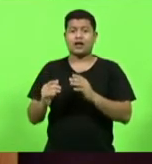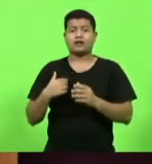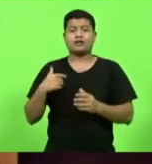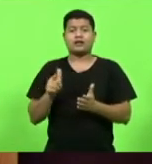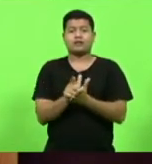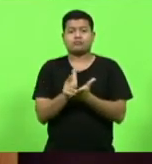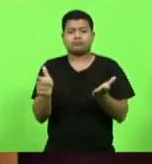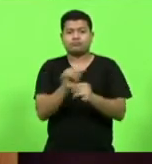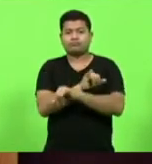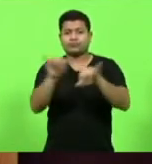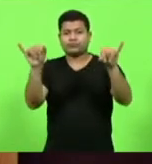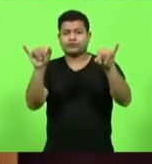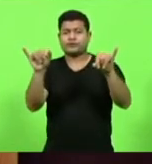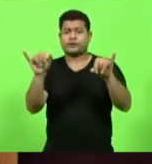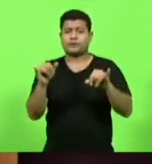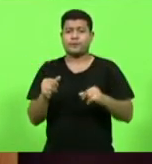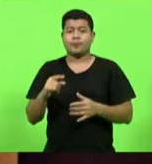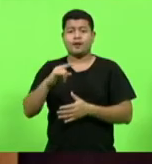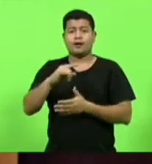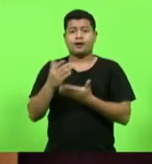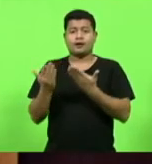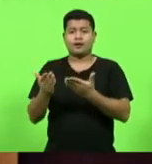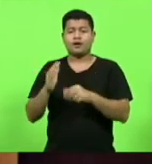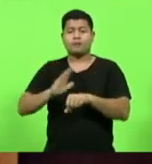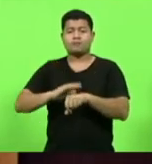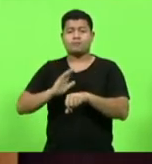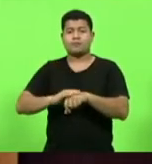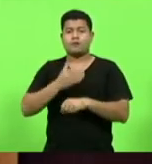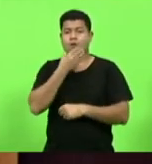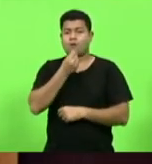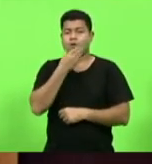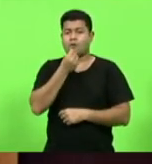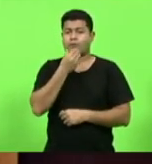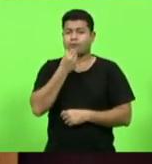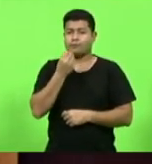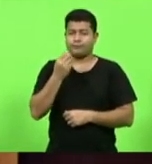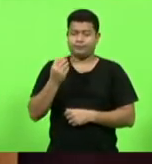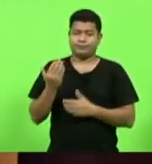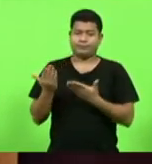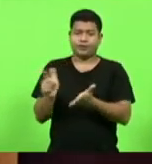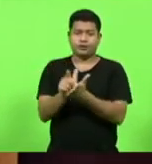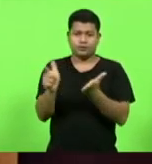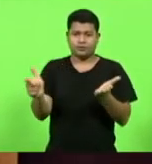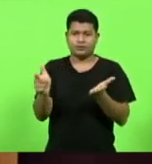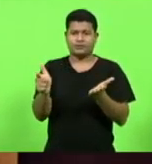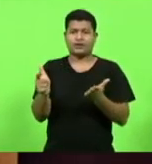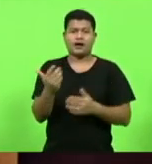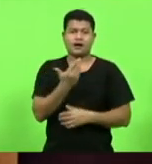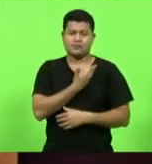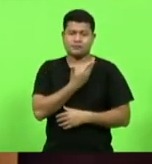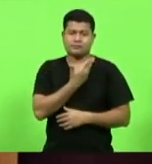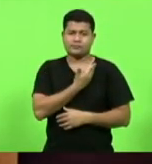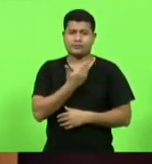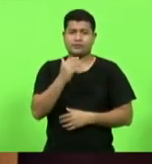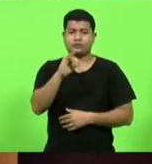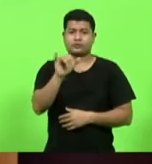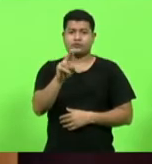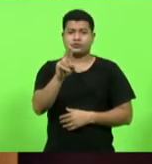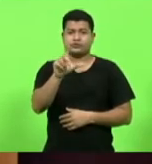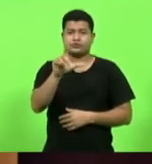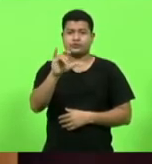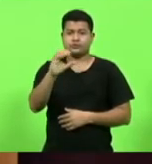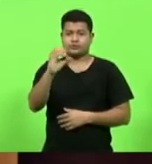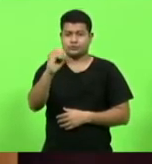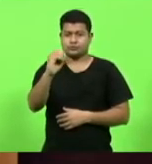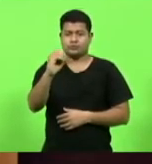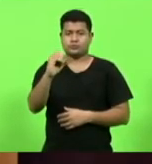1878. A produção é do eminente jornalista e cineasta, o nosso amigo e amigo de todos, Júlio Cancelier.